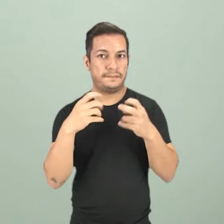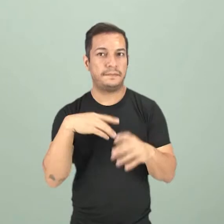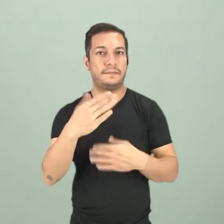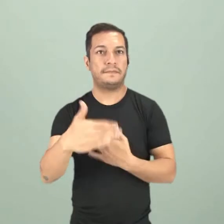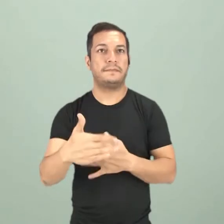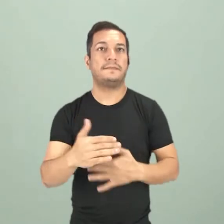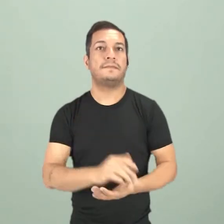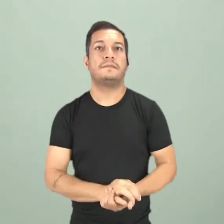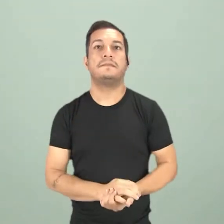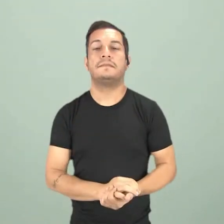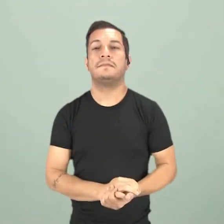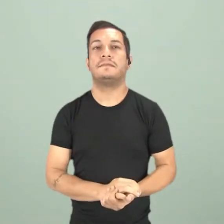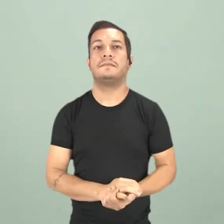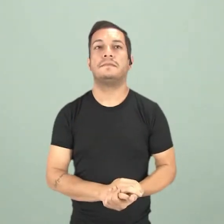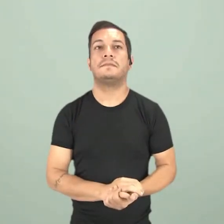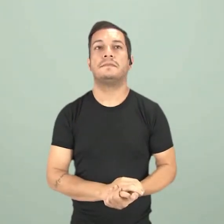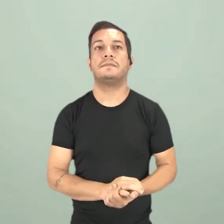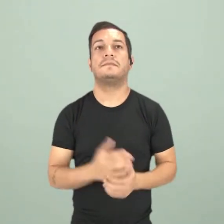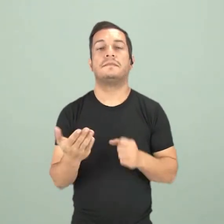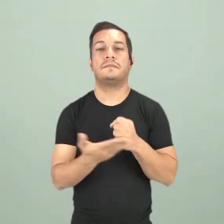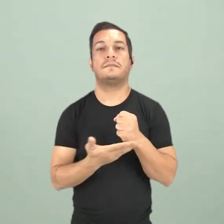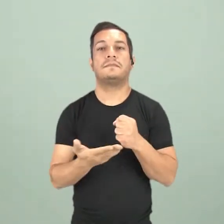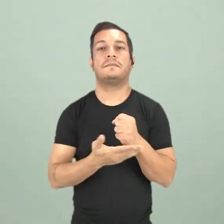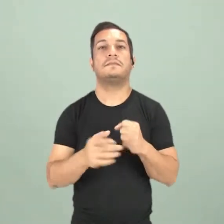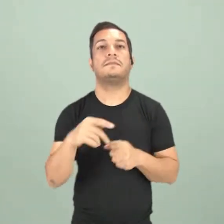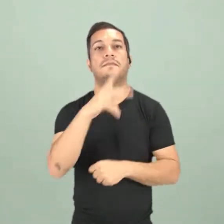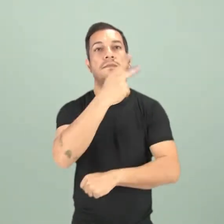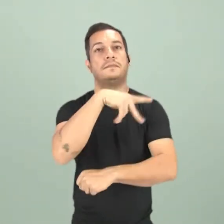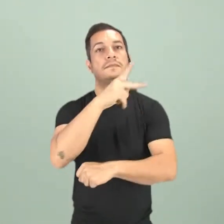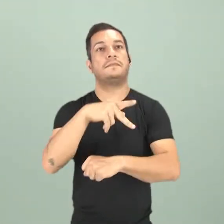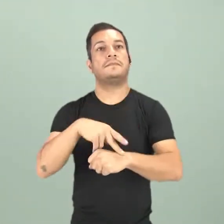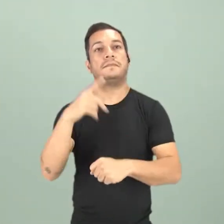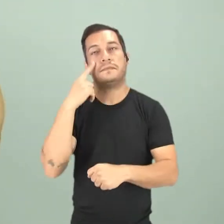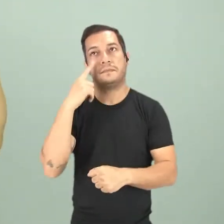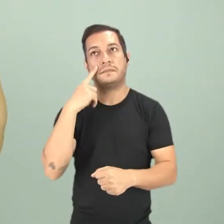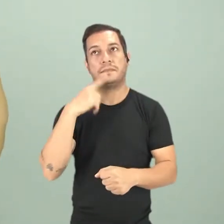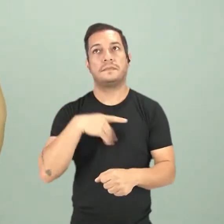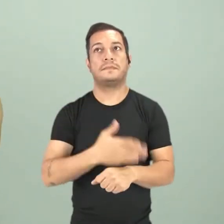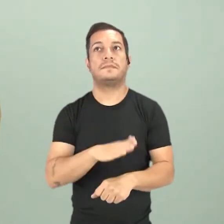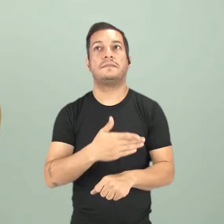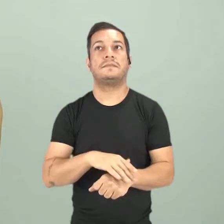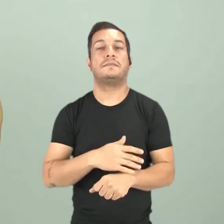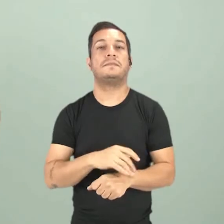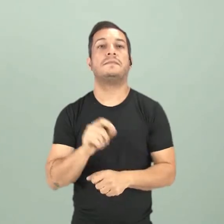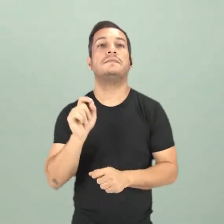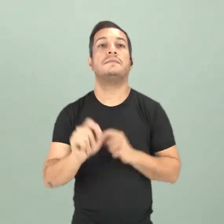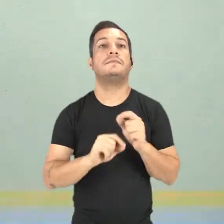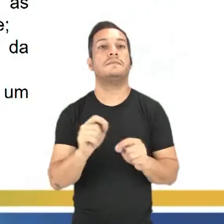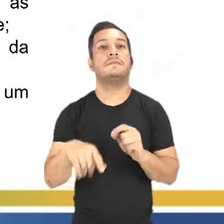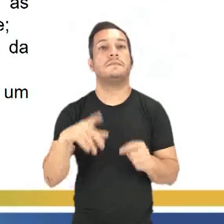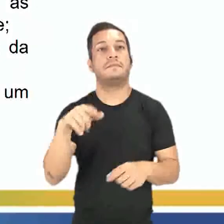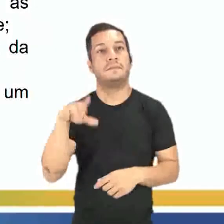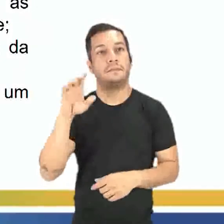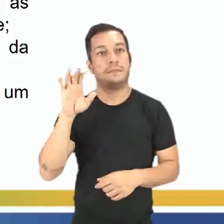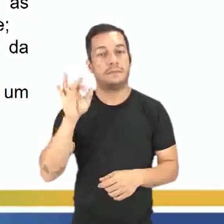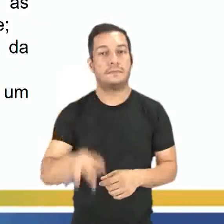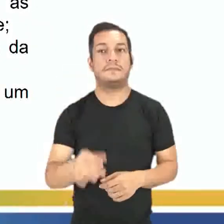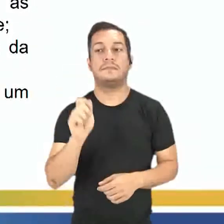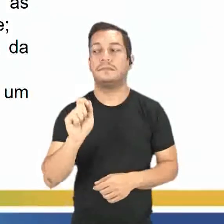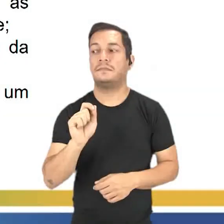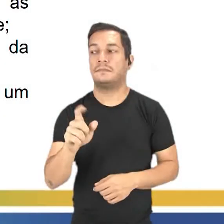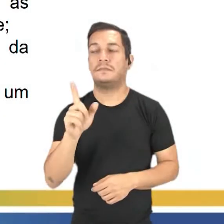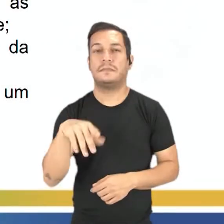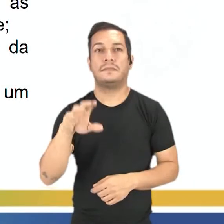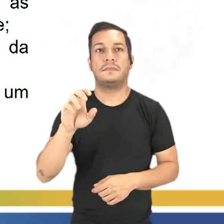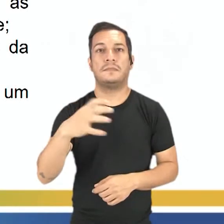bom? Então, com relação ao parnasianismo, vamos exercitar e fixar o que nós falamos. É correto afirmar o quê? Que ele